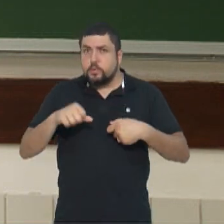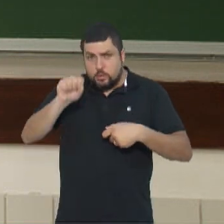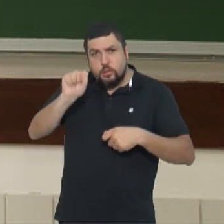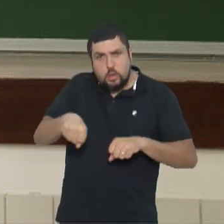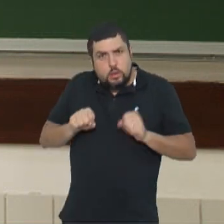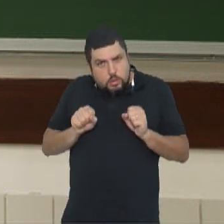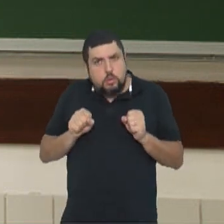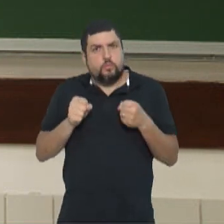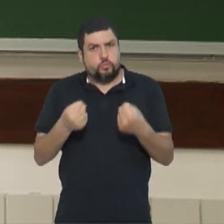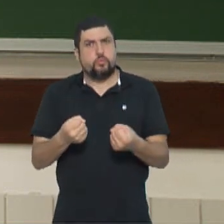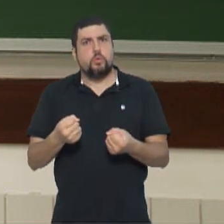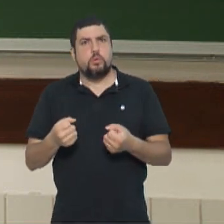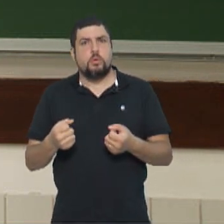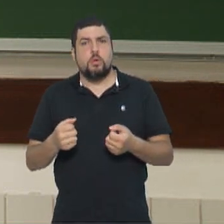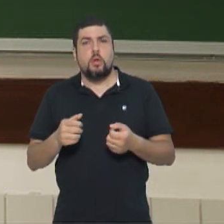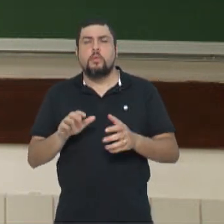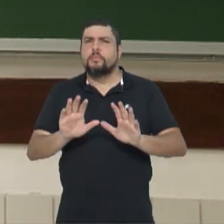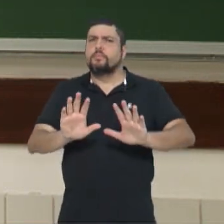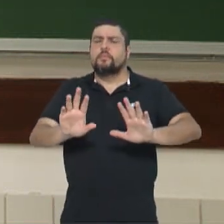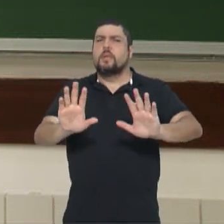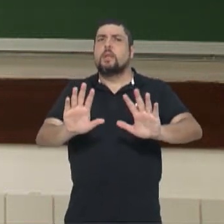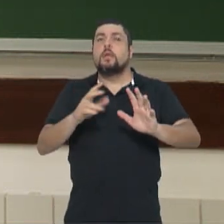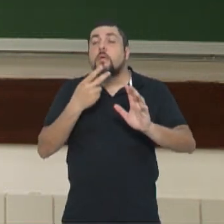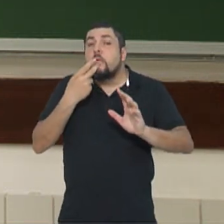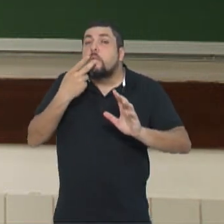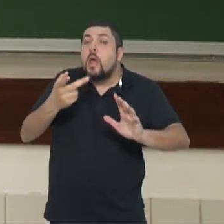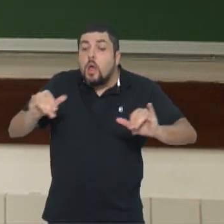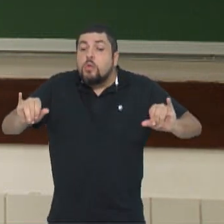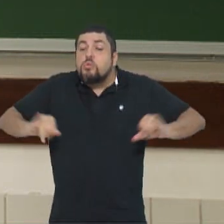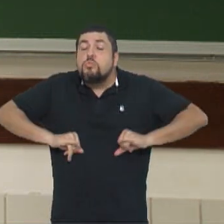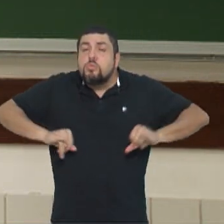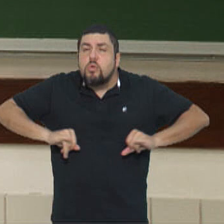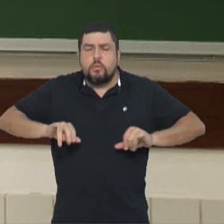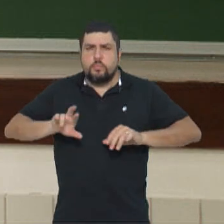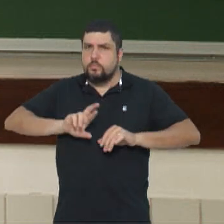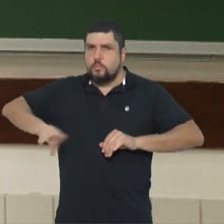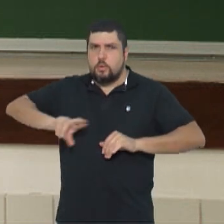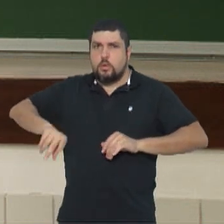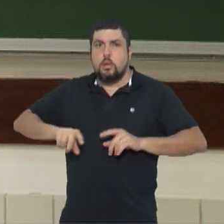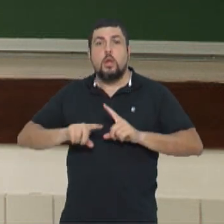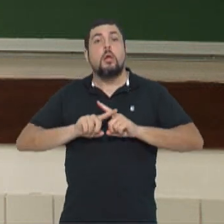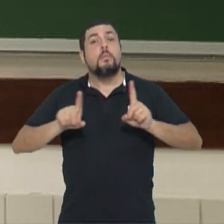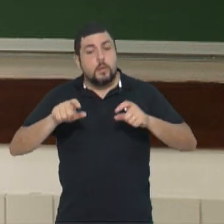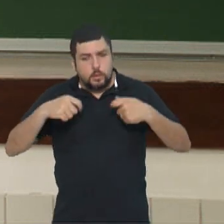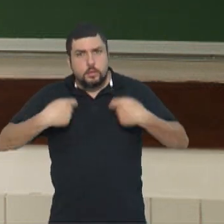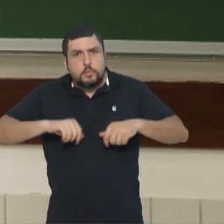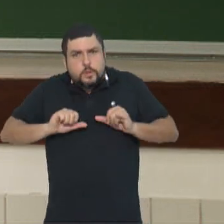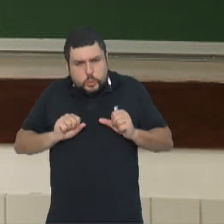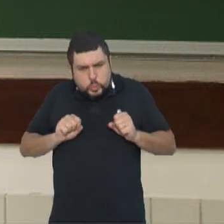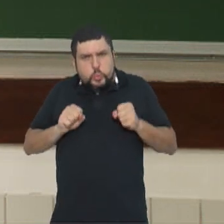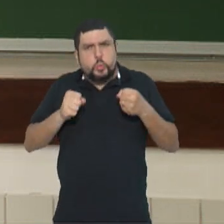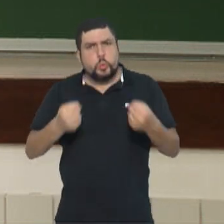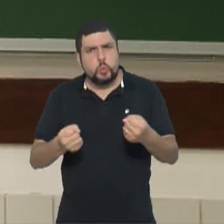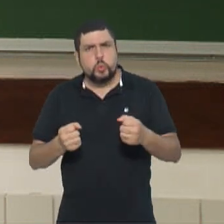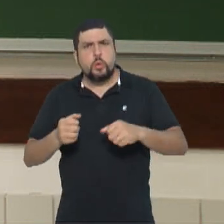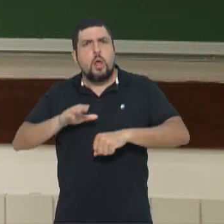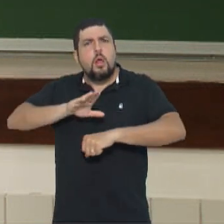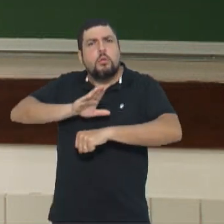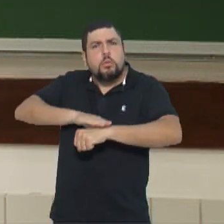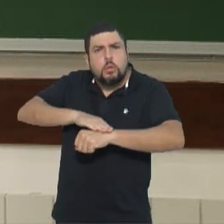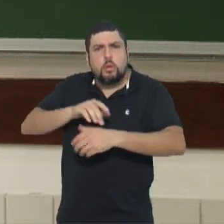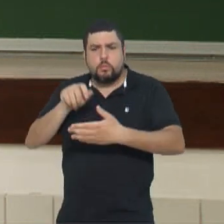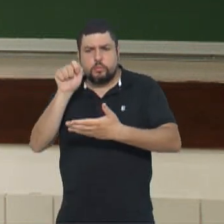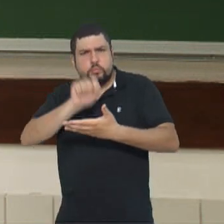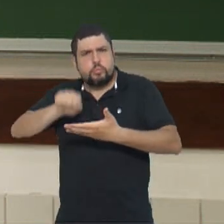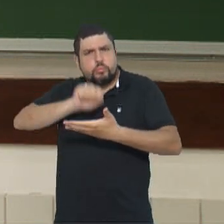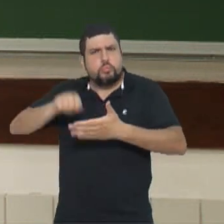dedicar. A professora não está falando sofrer, gente, não é sofrer. Mas eu preciso gastar, investir esse tempo. Então, se eu quero ser bom